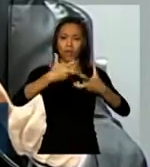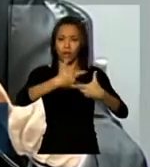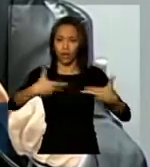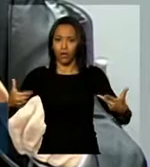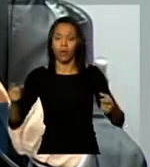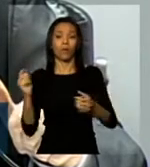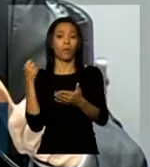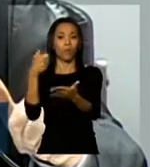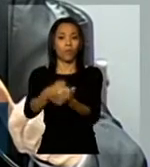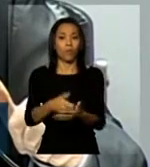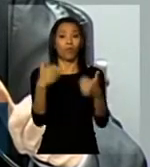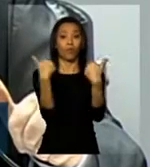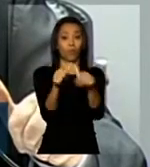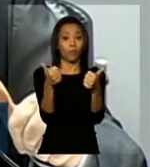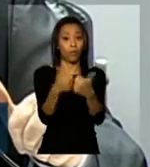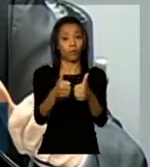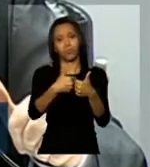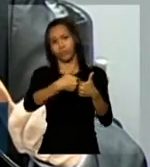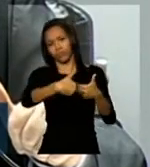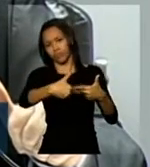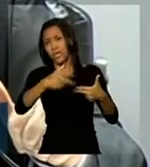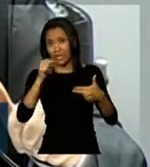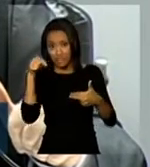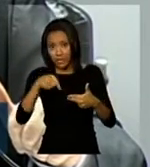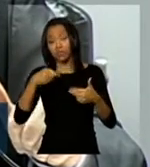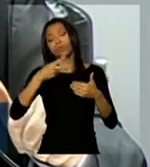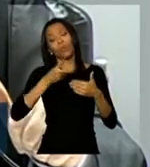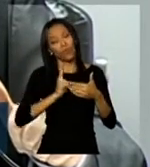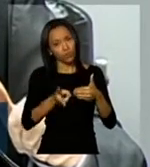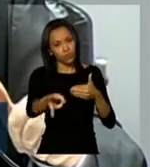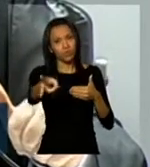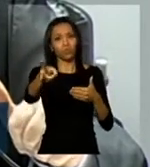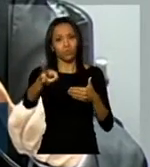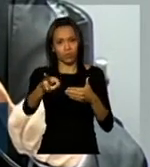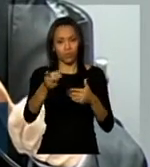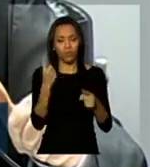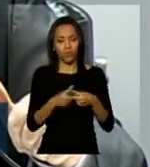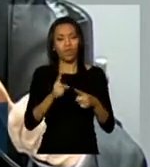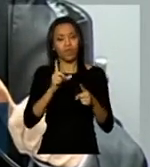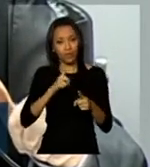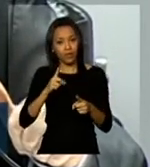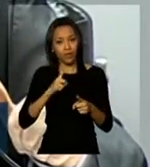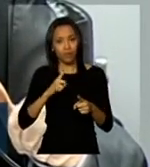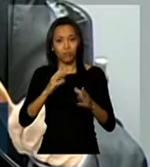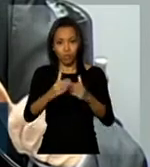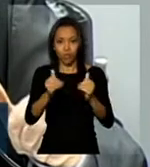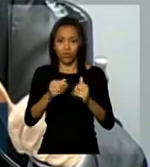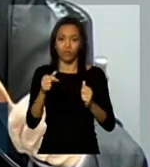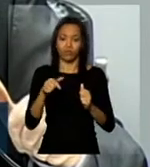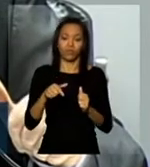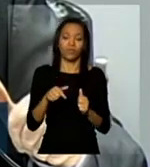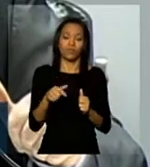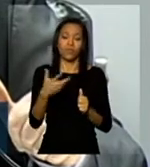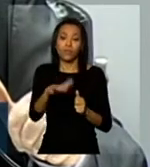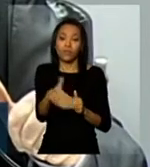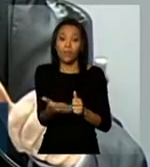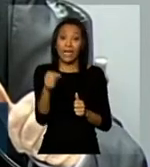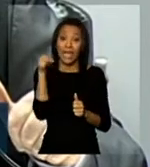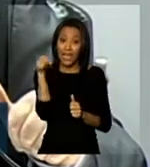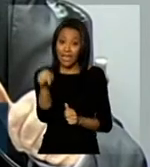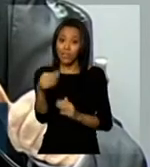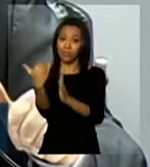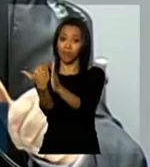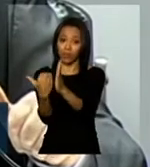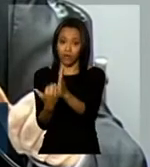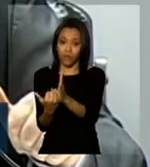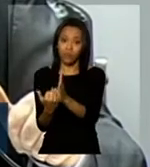Isto continua, não é? Porque isso é uma necessidade, é uma demanda sobre isso. E diga-se de passagem que esse programa, quase todo